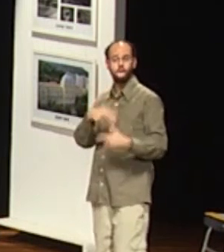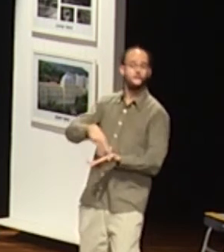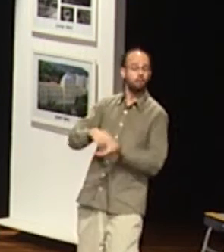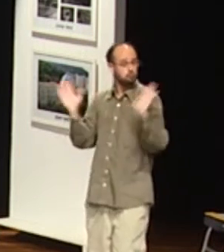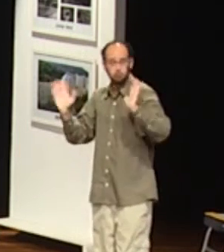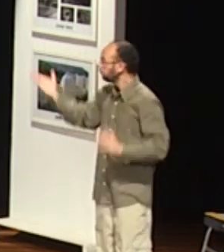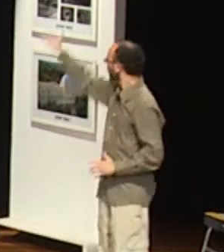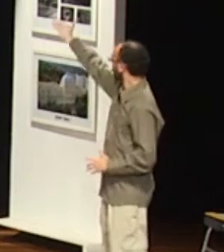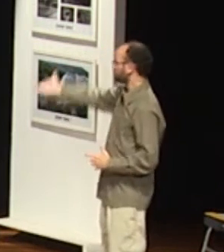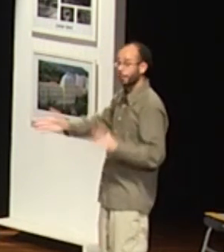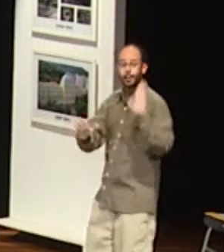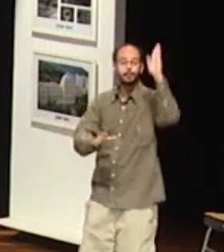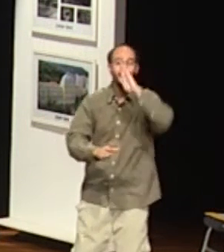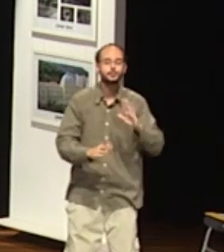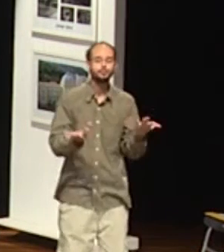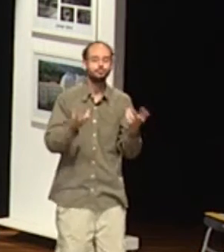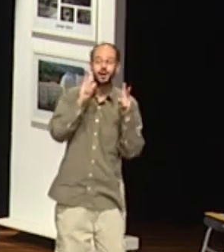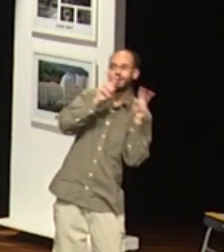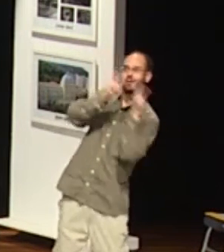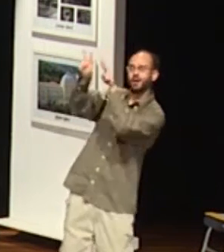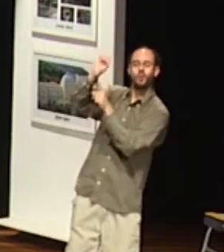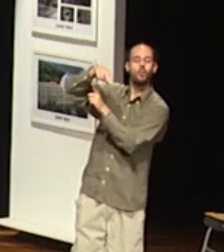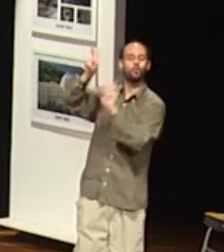O segundo parágrafo ele também vem complementar o primeiro.